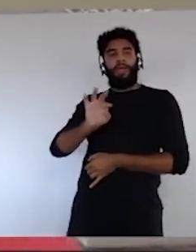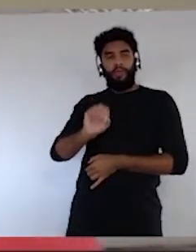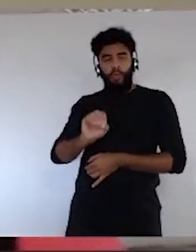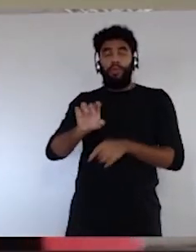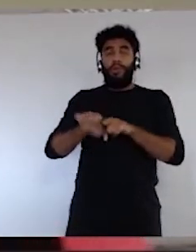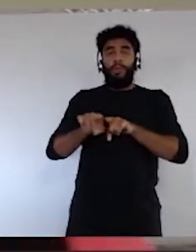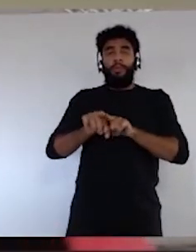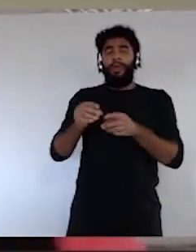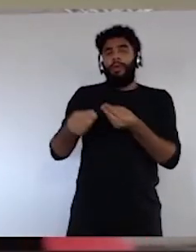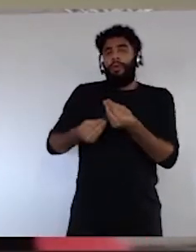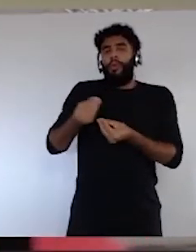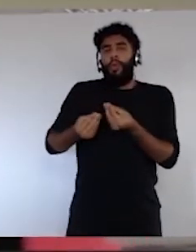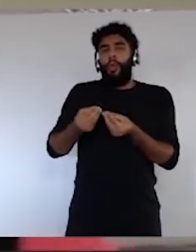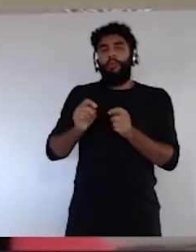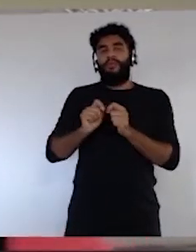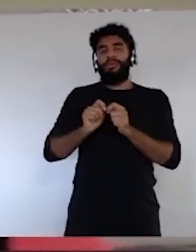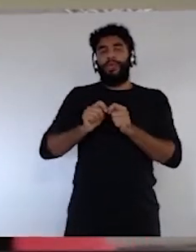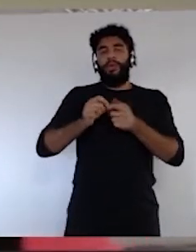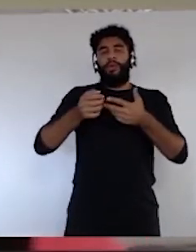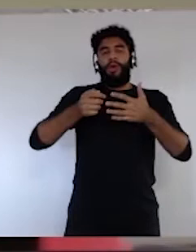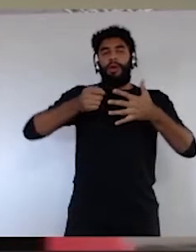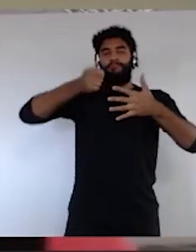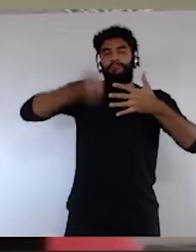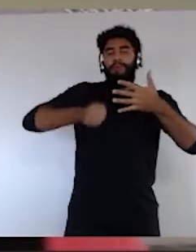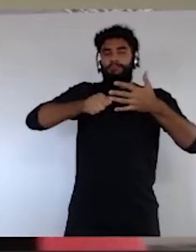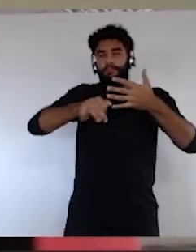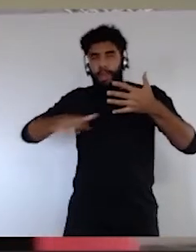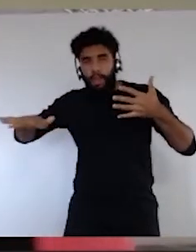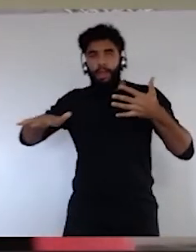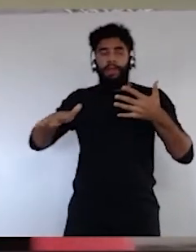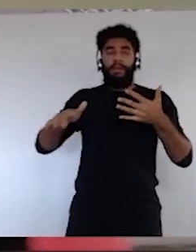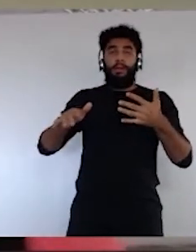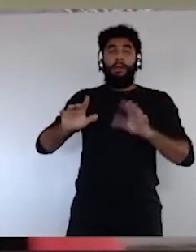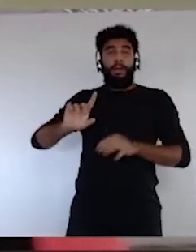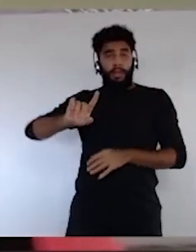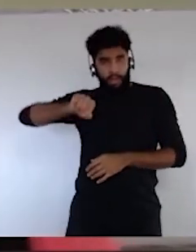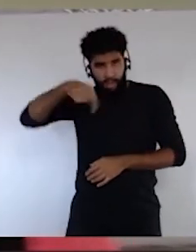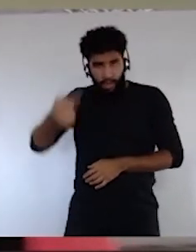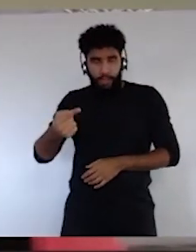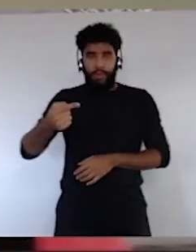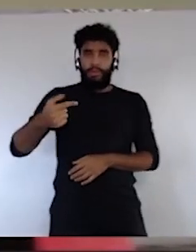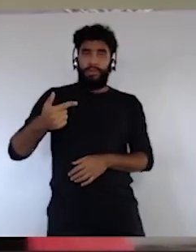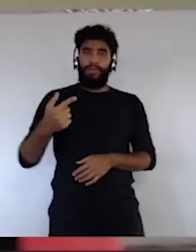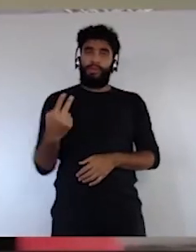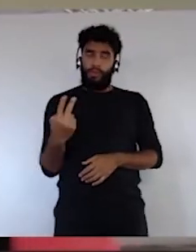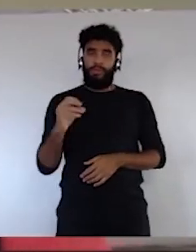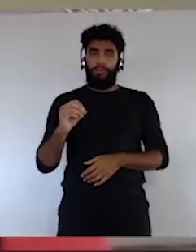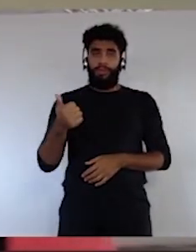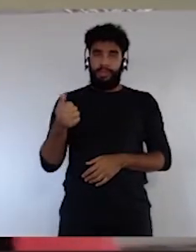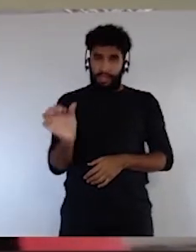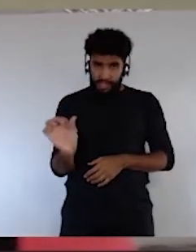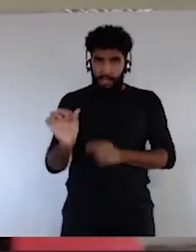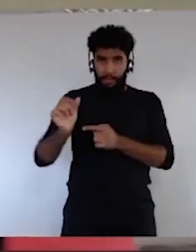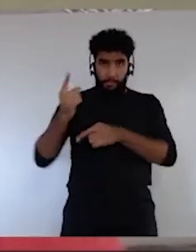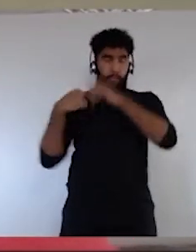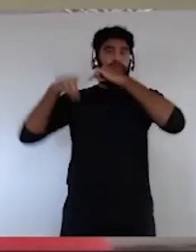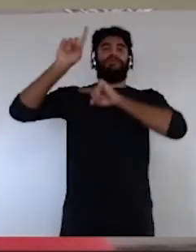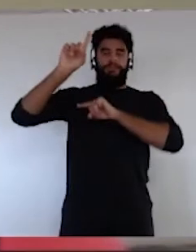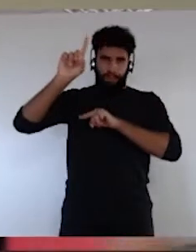de jurisprudência em repercussão geral. Depois, em 2016, deu um grande